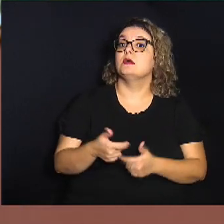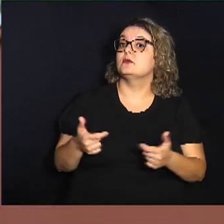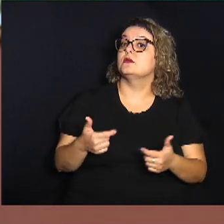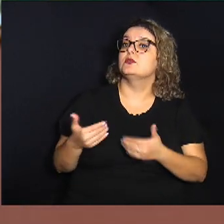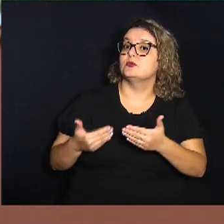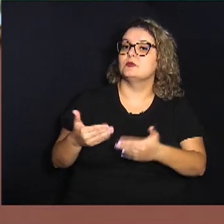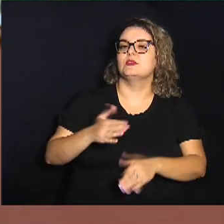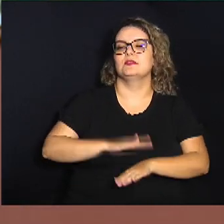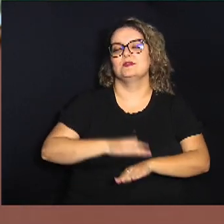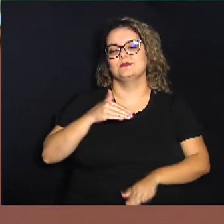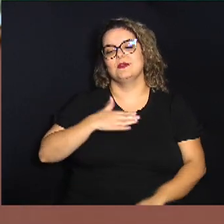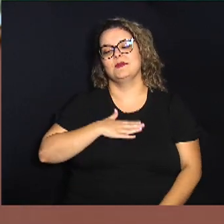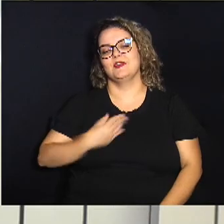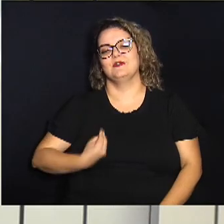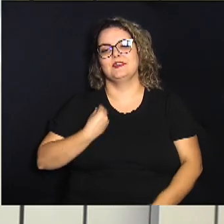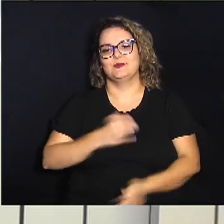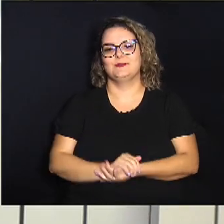vida.